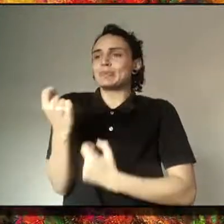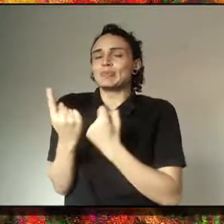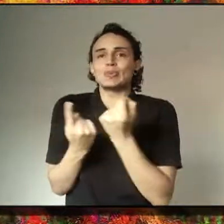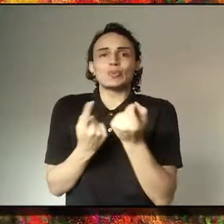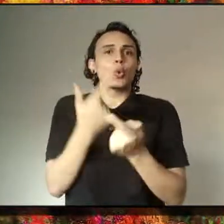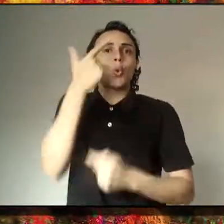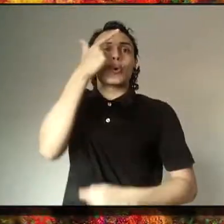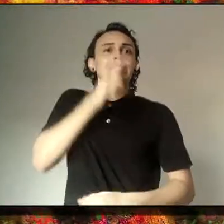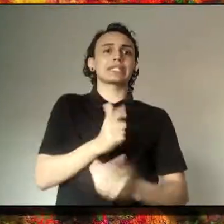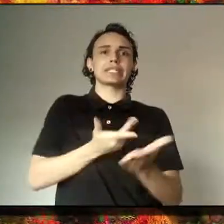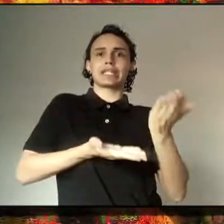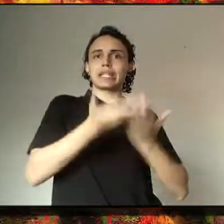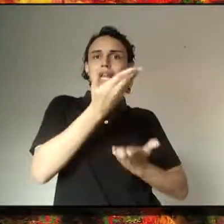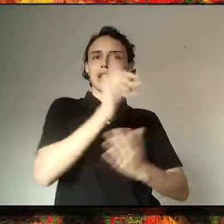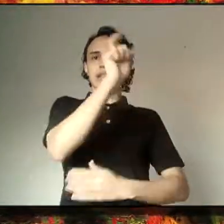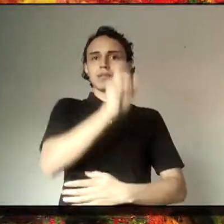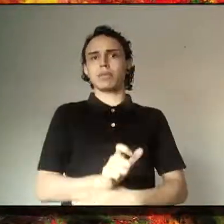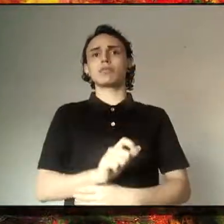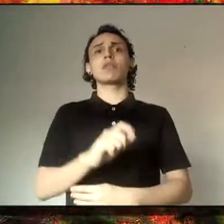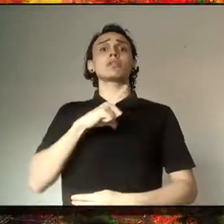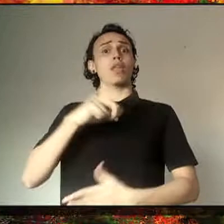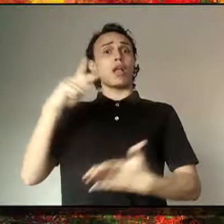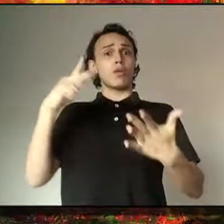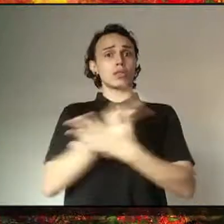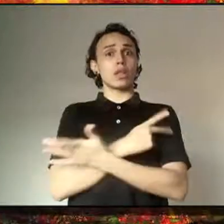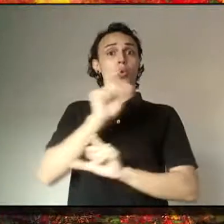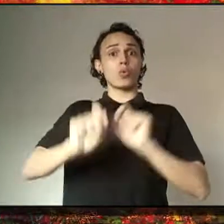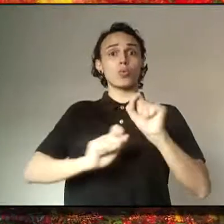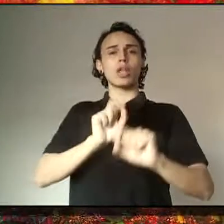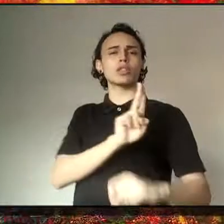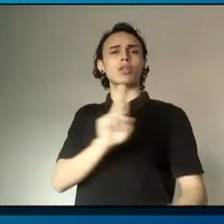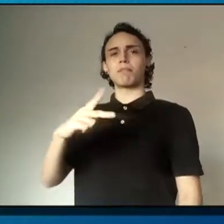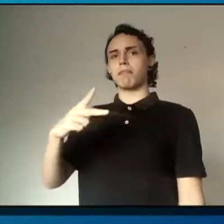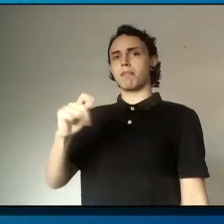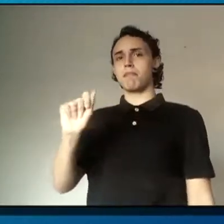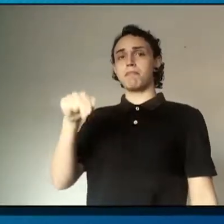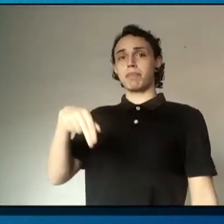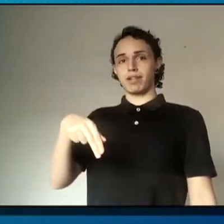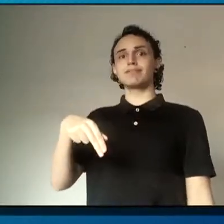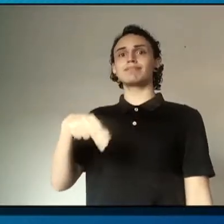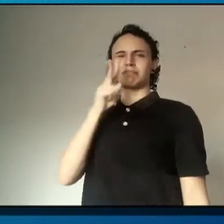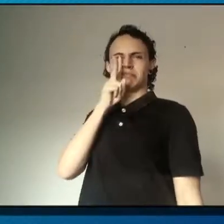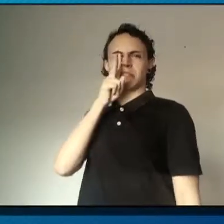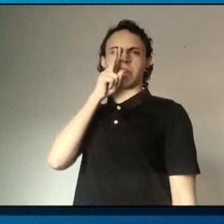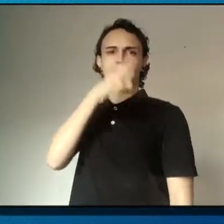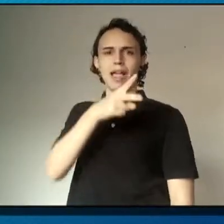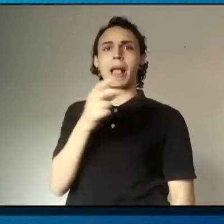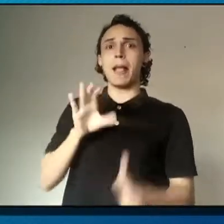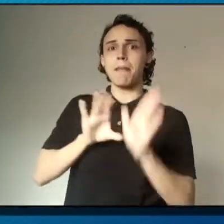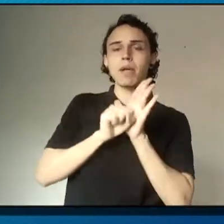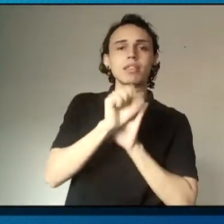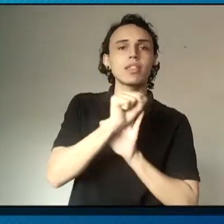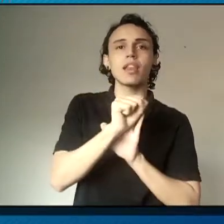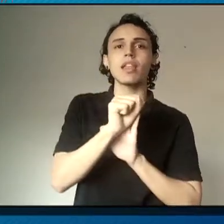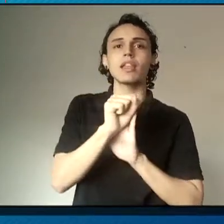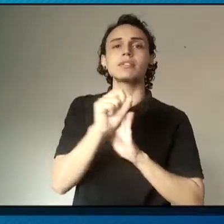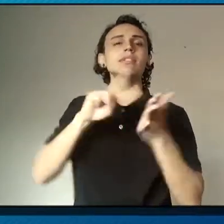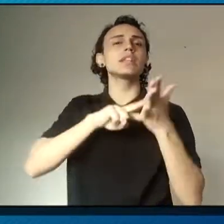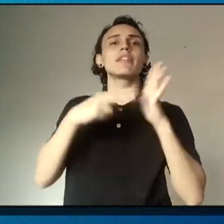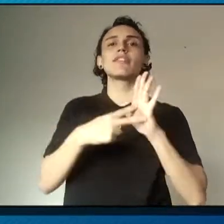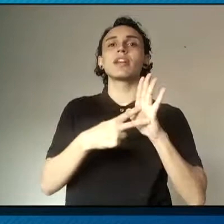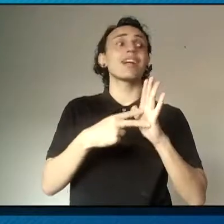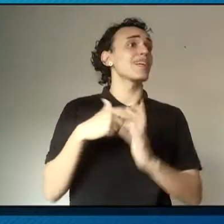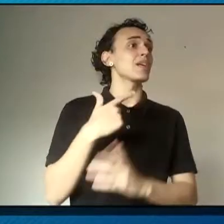de alternativa para usar, né? Para tratar os pacientes. E existem casos mesmo do que a gente chama de bactéria